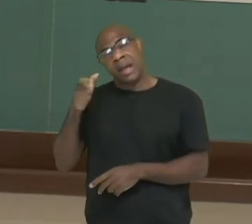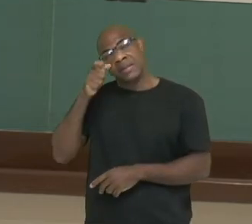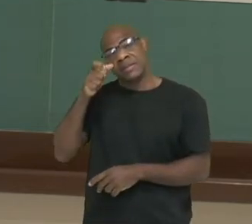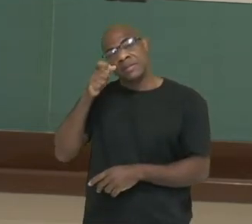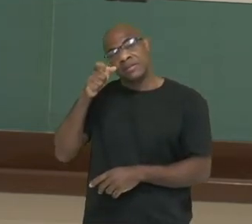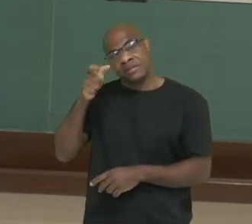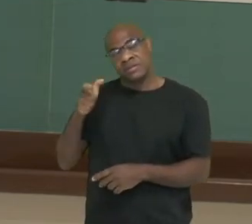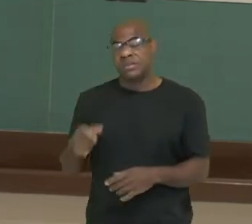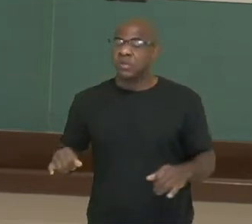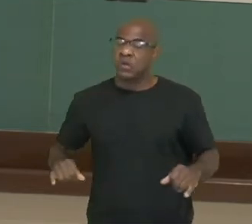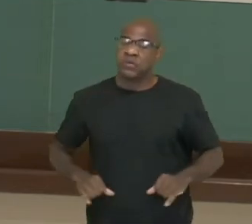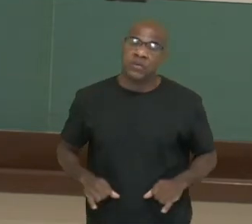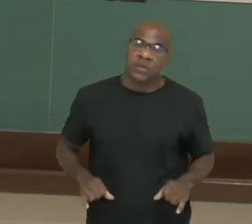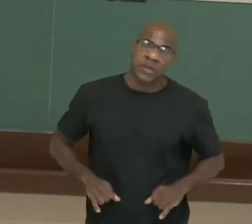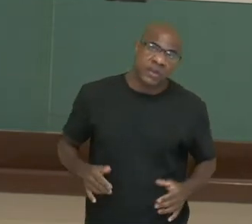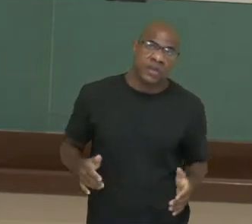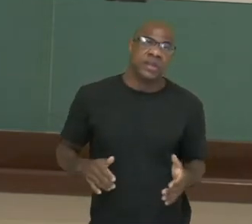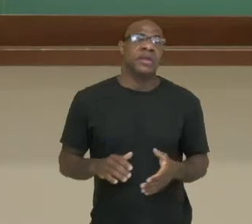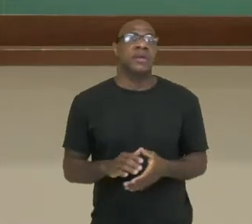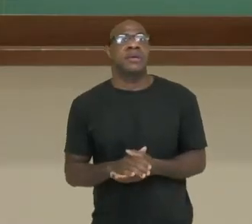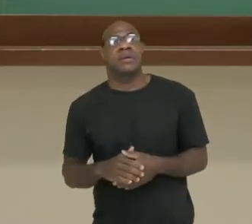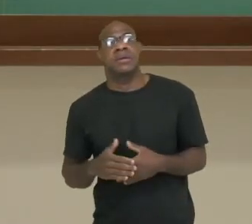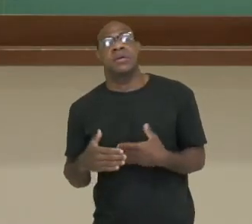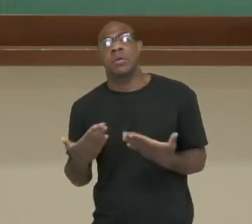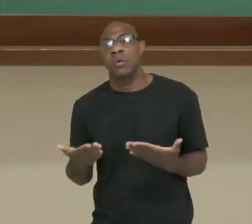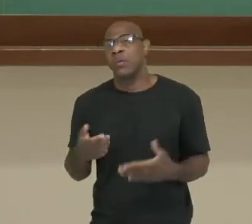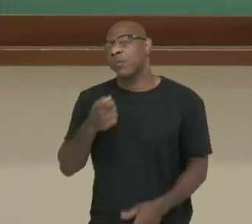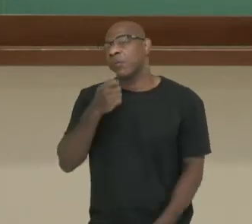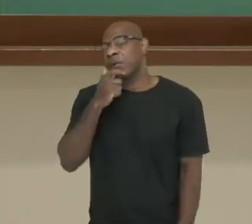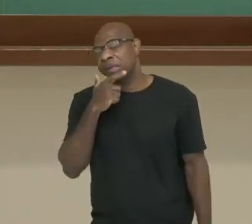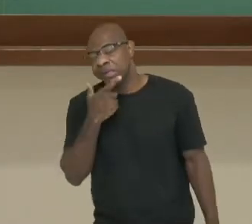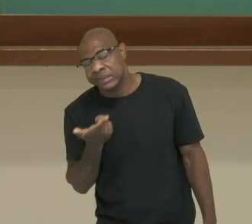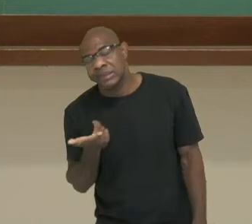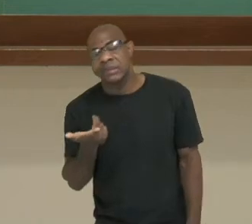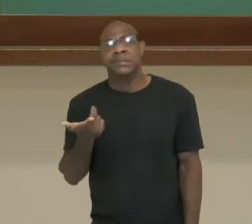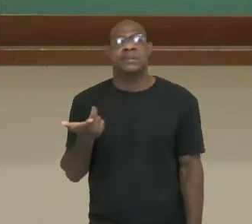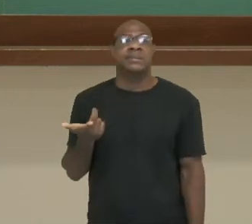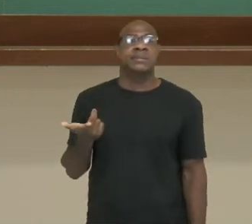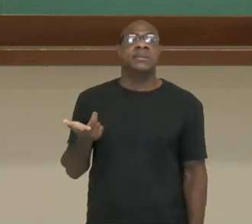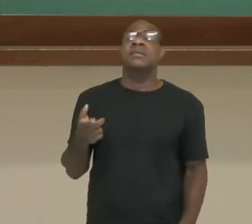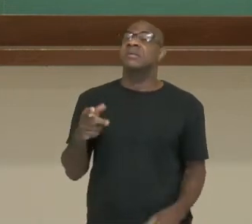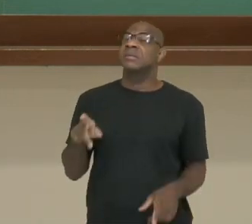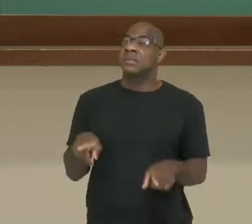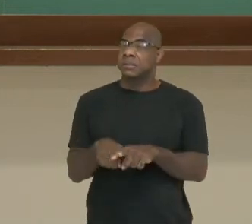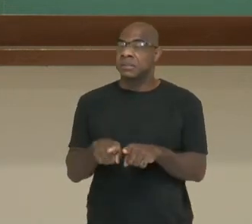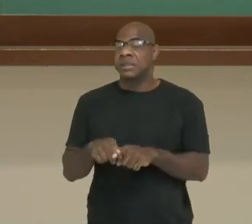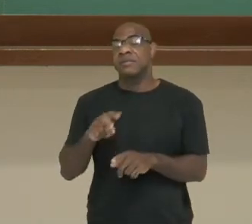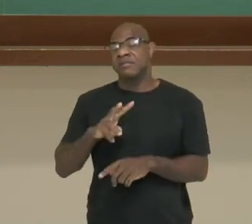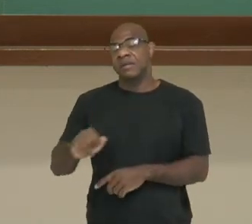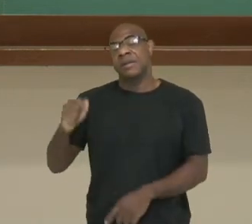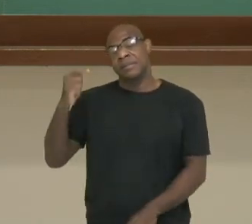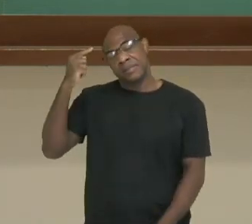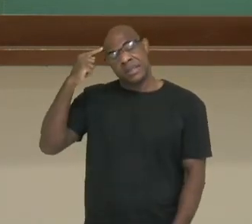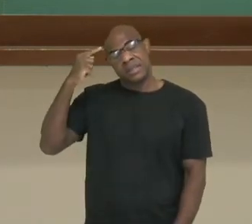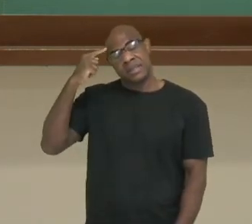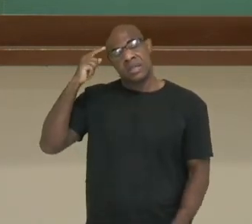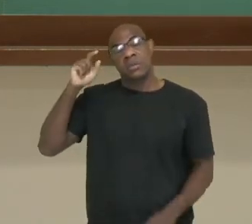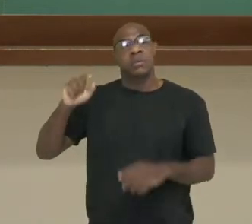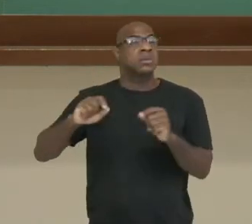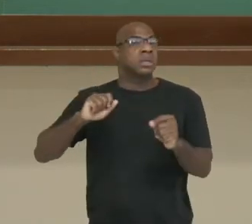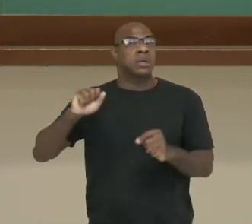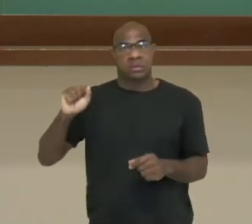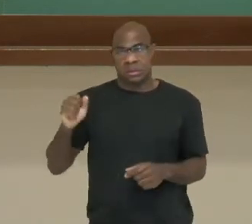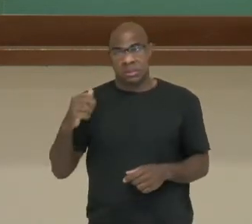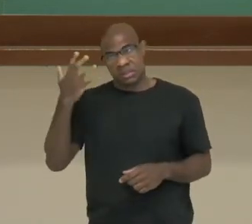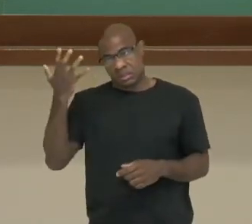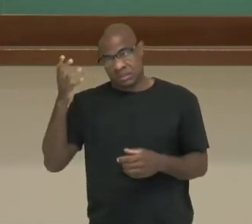assistir, sofrer com a personagem ou rir com a personagem, ele vai também pensar sobre o que está acontecendo